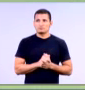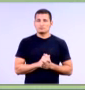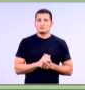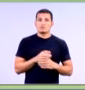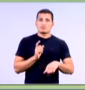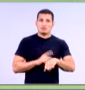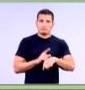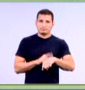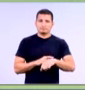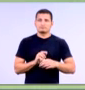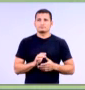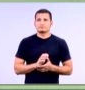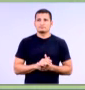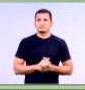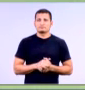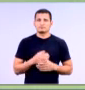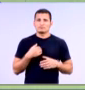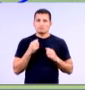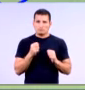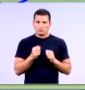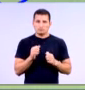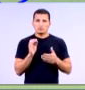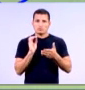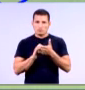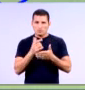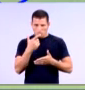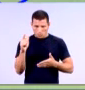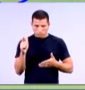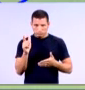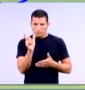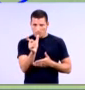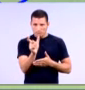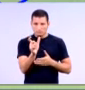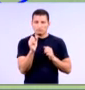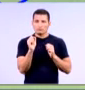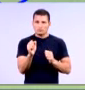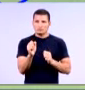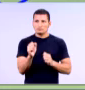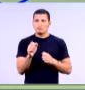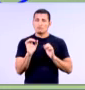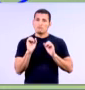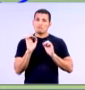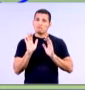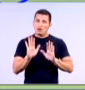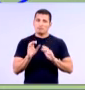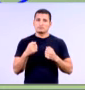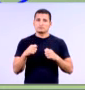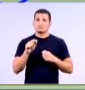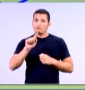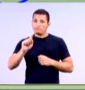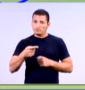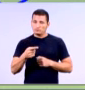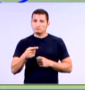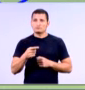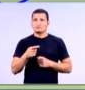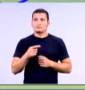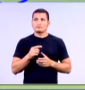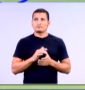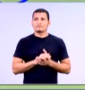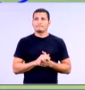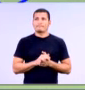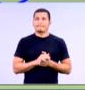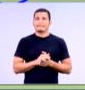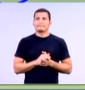tempo. Eu posso colocar outros parâmetros? Posso. Deixa eu coloque vírgula entre eles. Então,